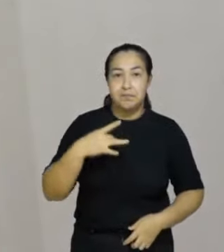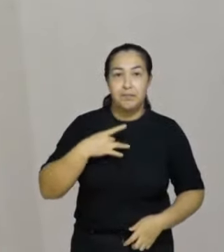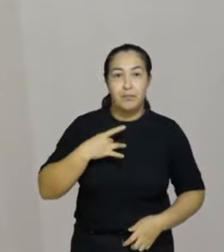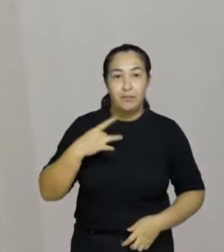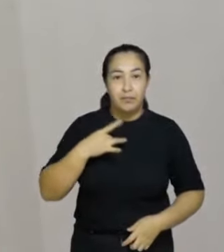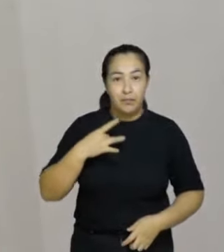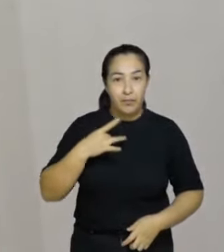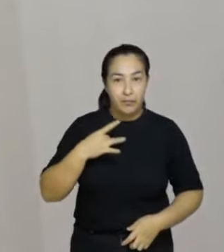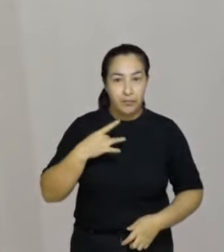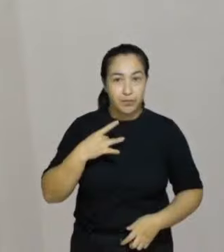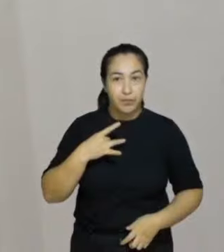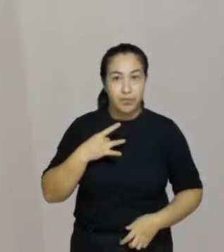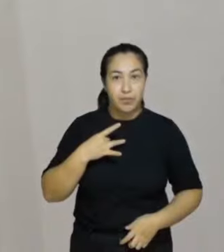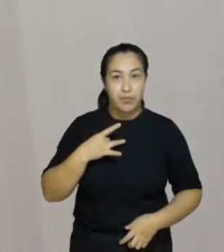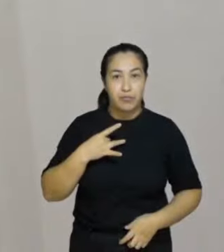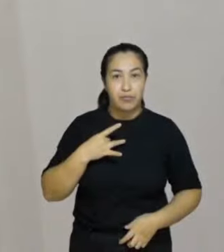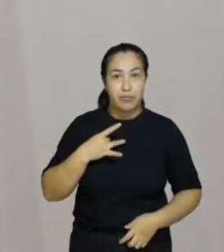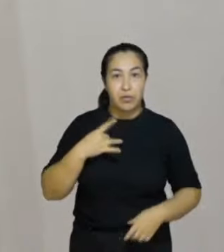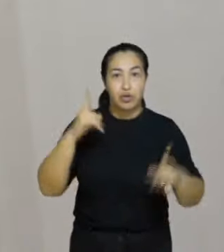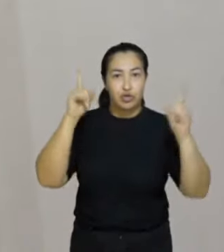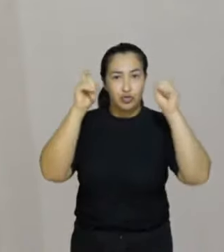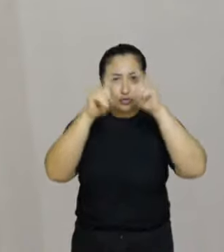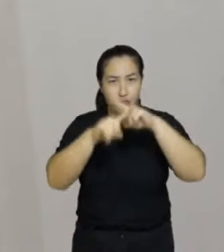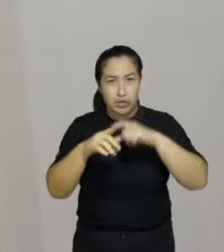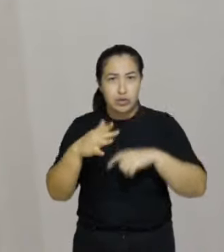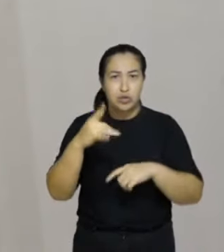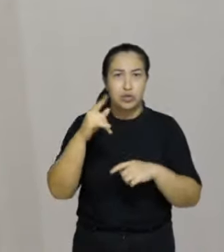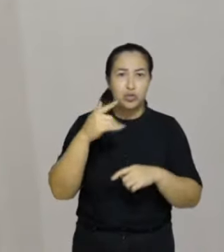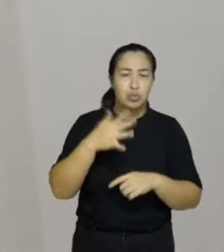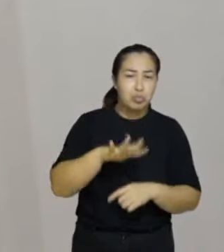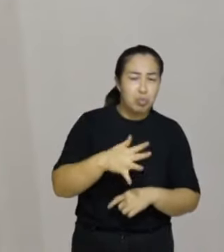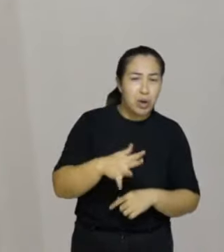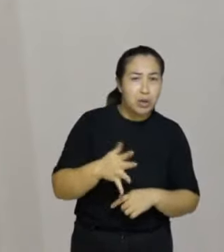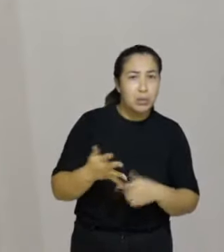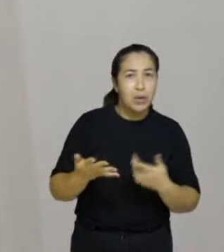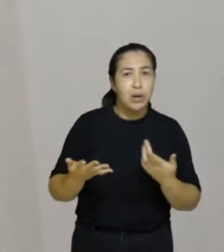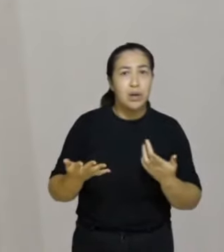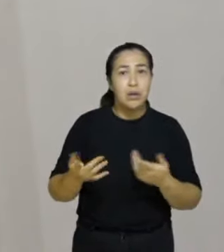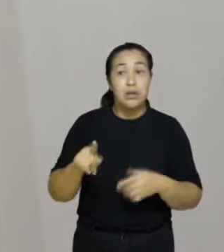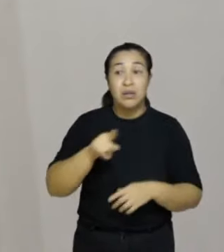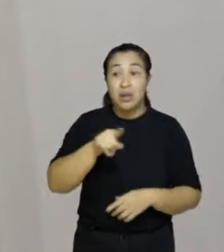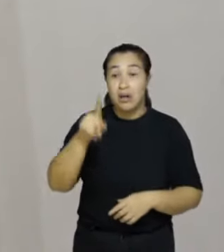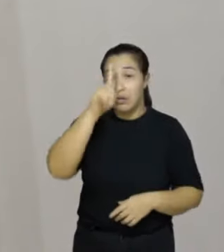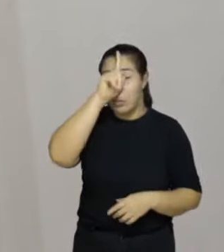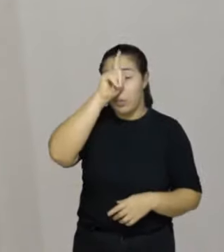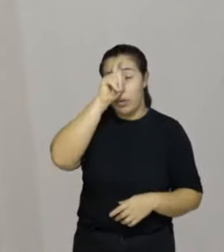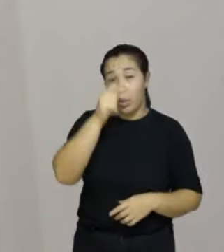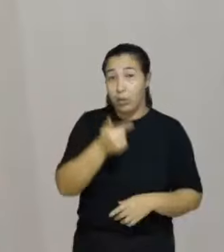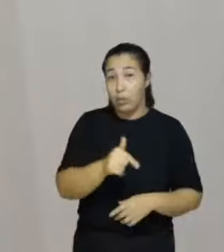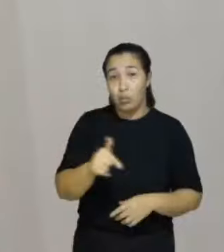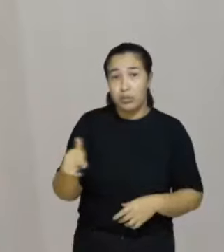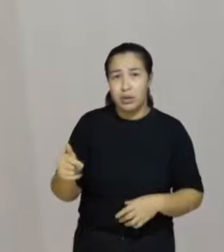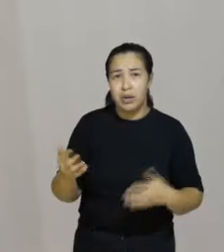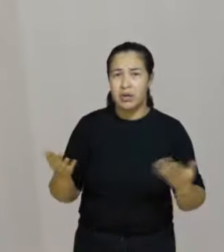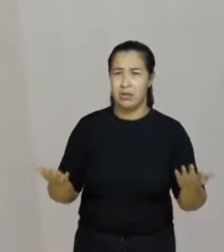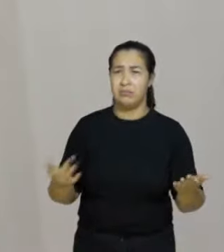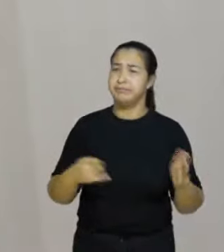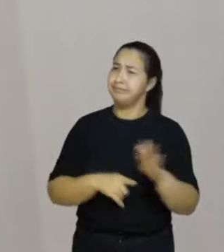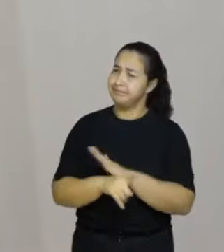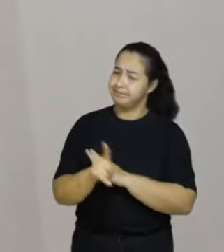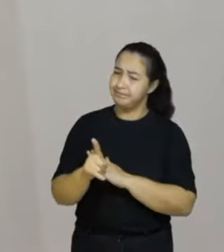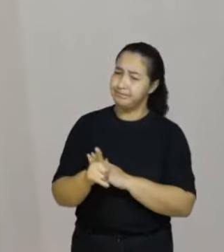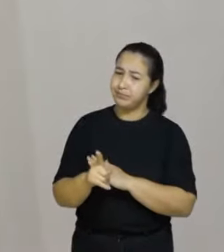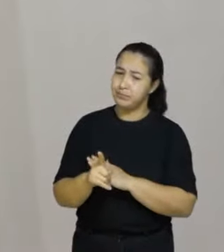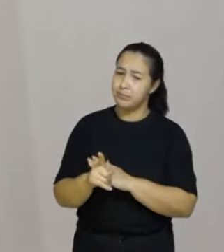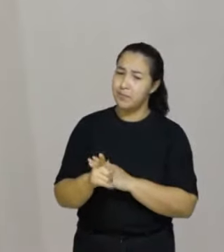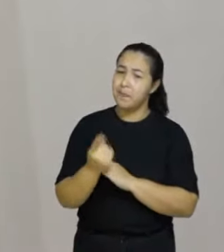de média e alta complexidade, e nem hospital tem. Nem hospital tem. Aí vem uma pergunta: onde é que